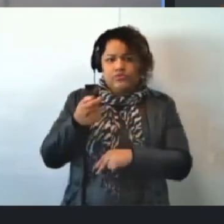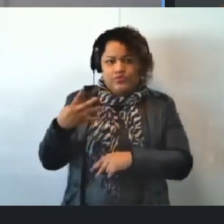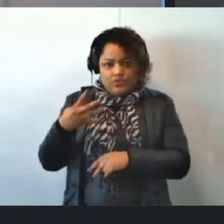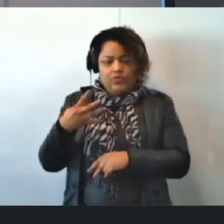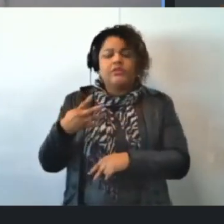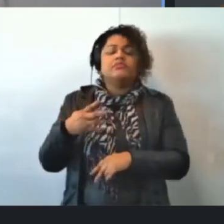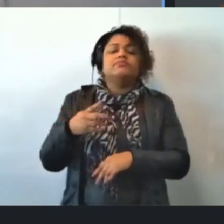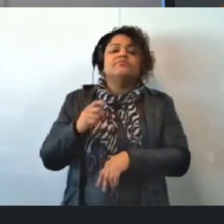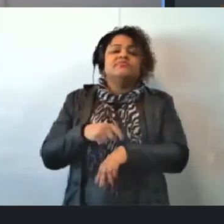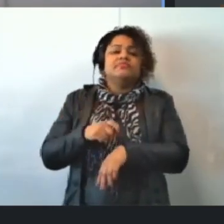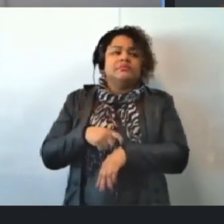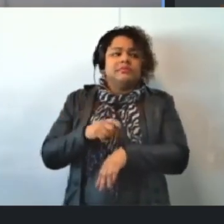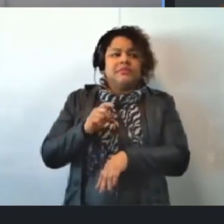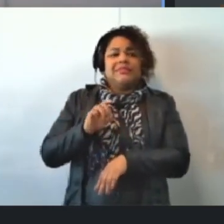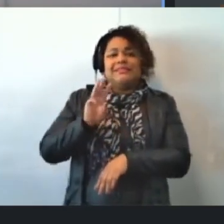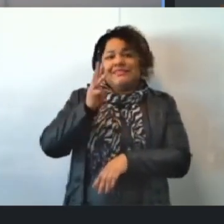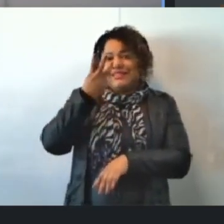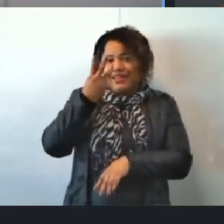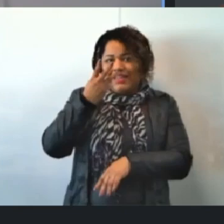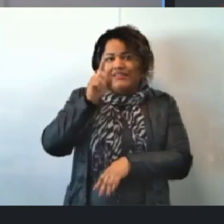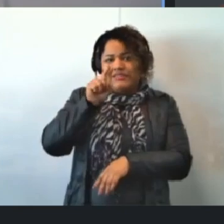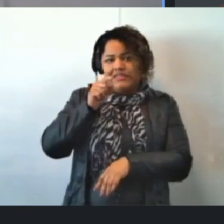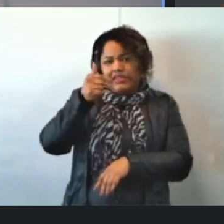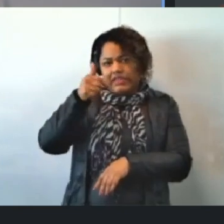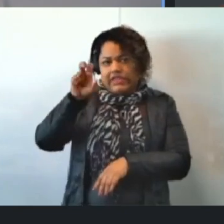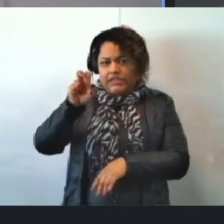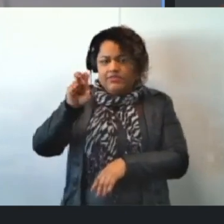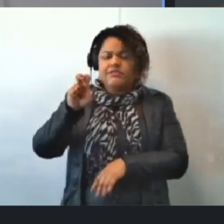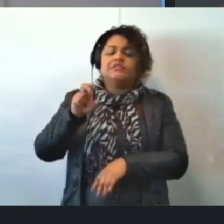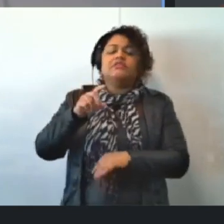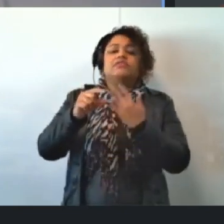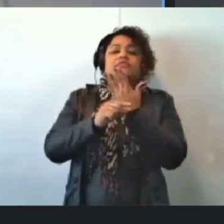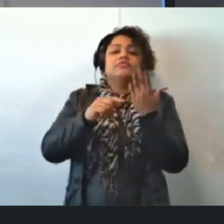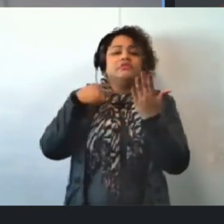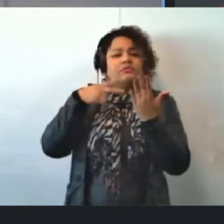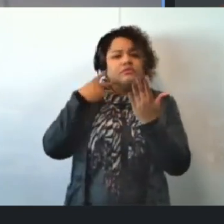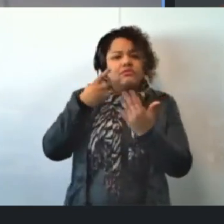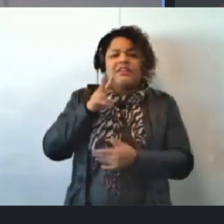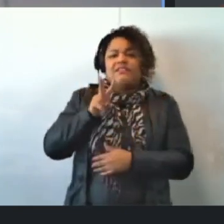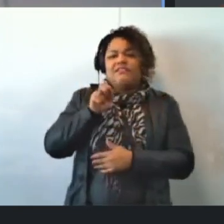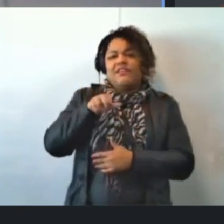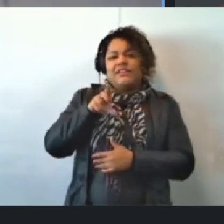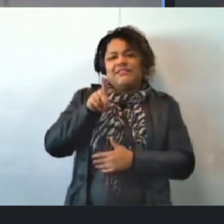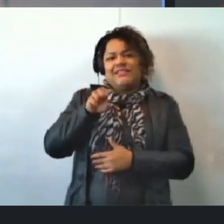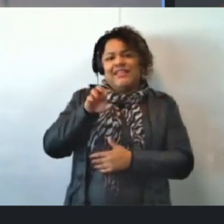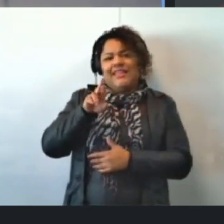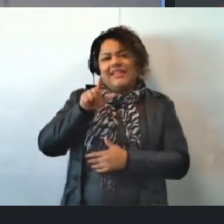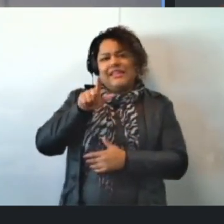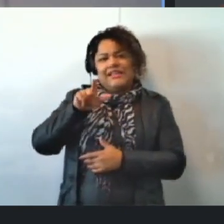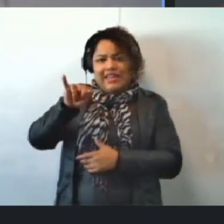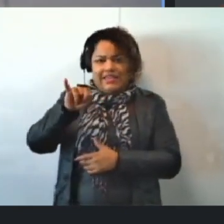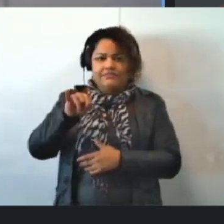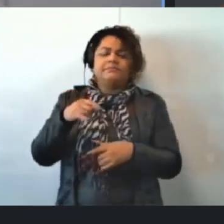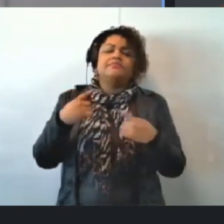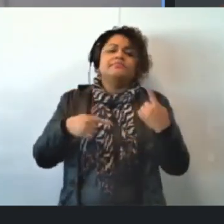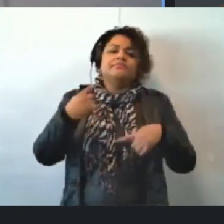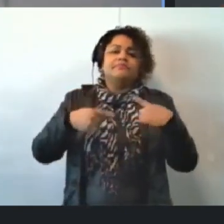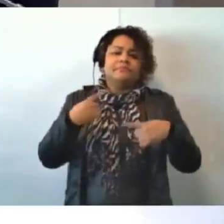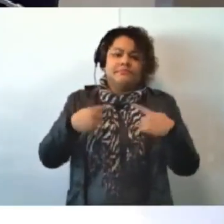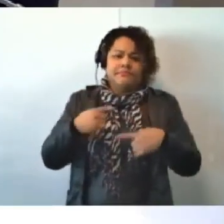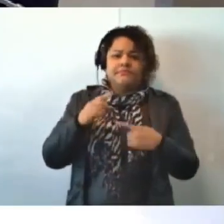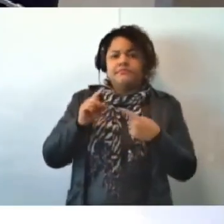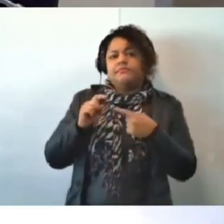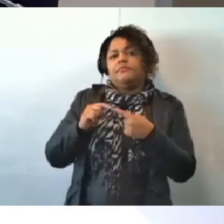Benedito Valadares, em frente ao 701, de autoria do vereador Vanderlei Porto. Em discussão. Em votação, como voto, vereador Preto.